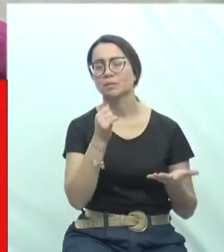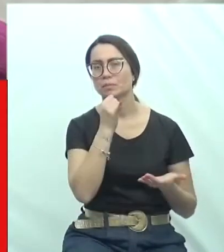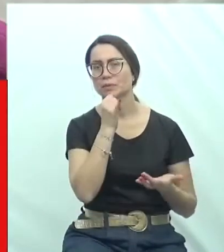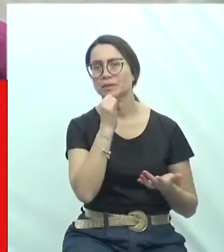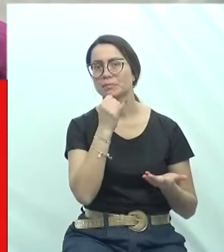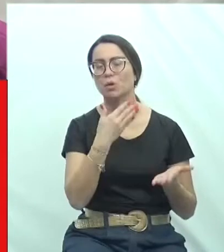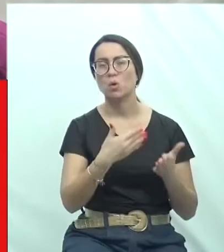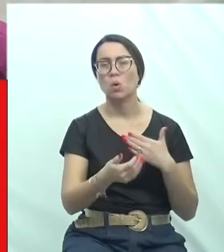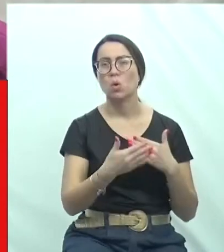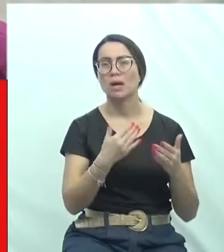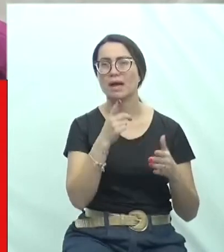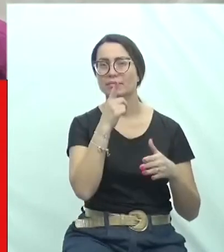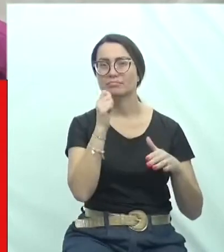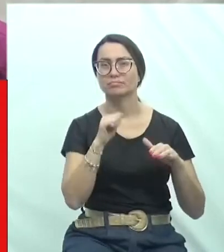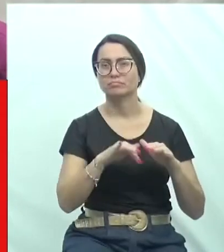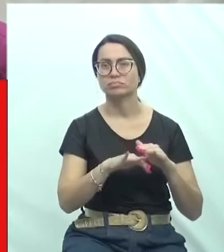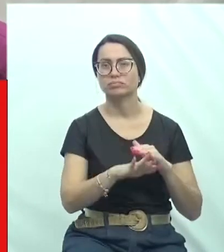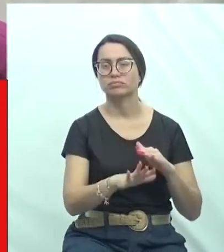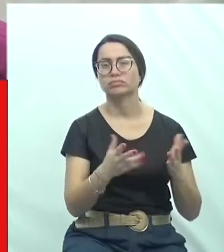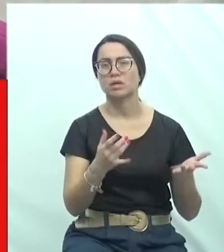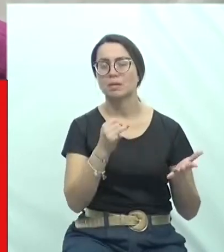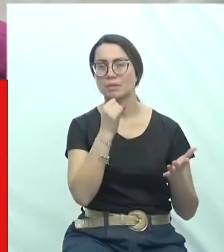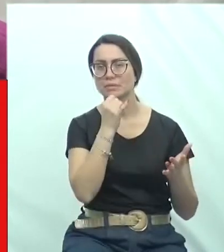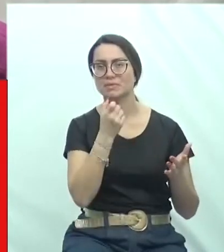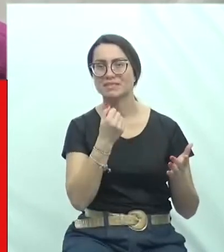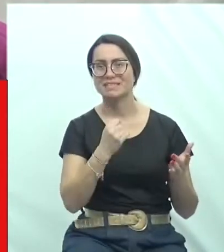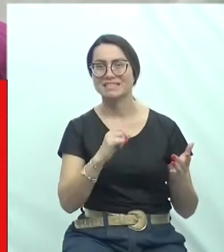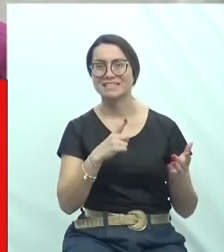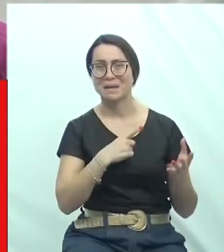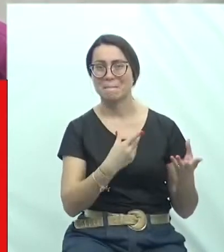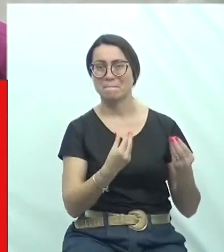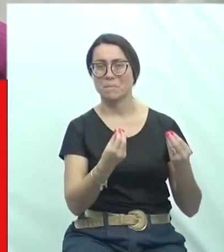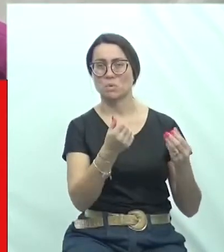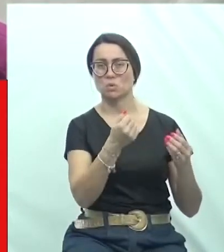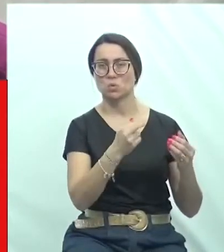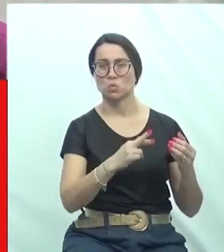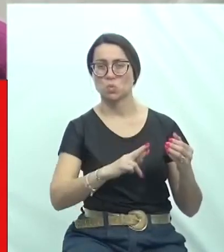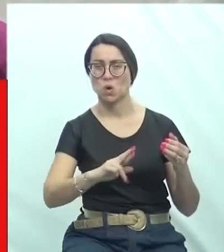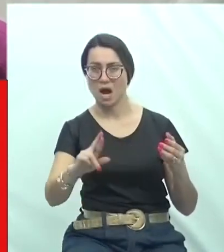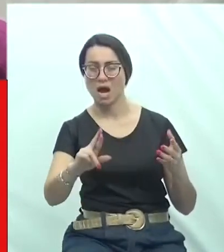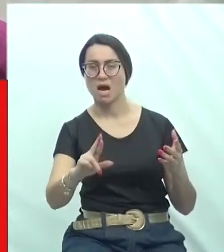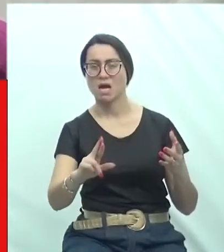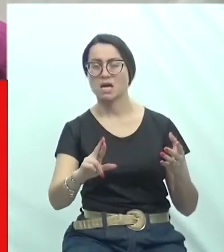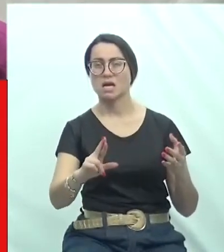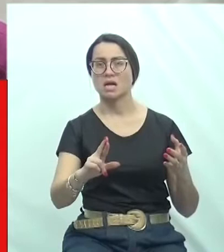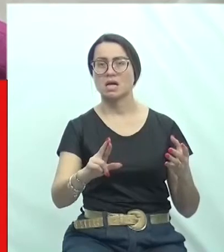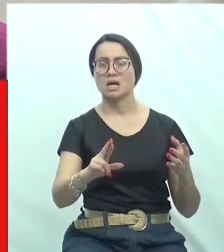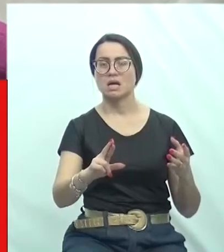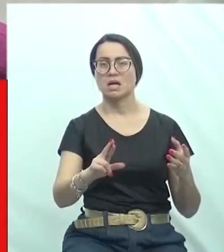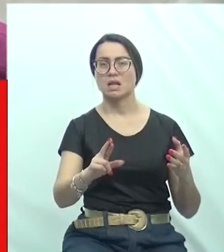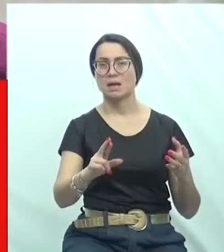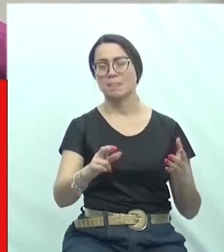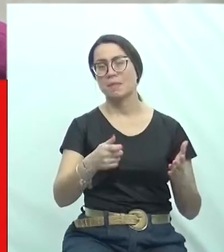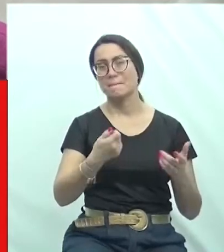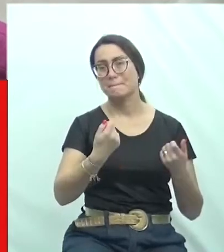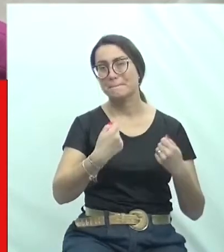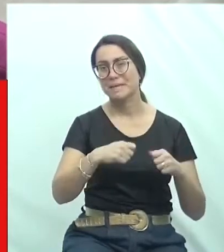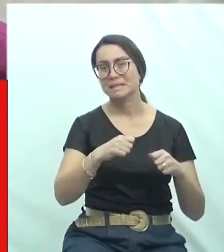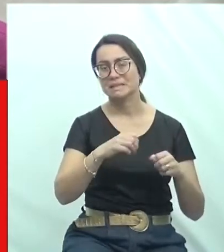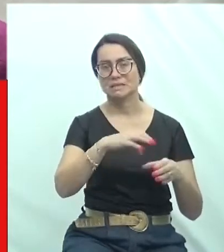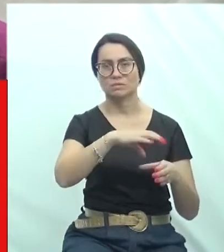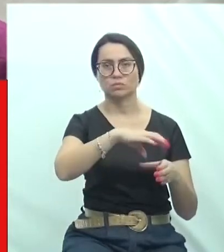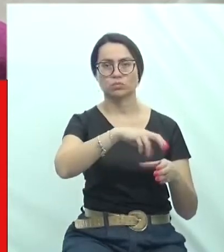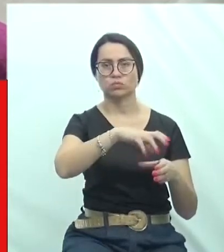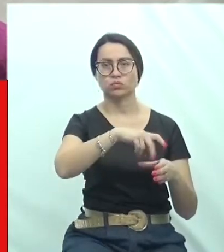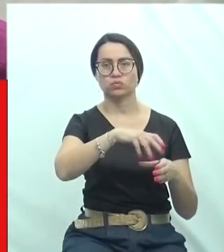de rede, ela é obrigada a fechar registros. E na despressurização, e a hora que eu vou religar, ativar esse